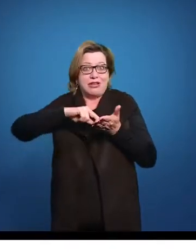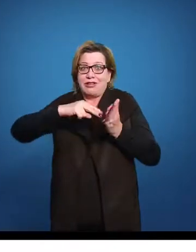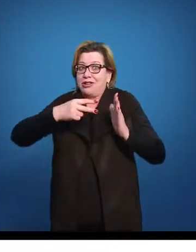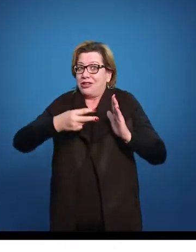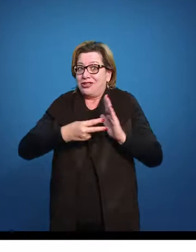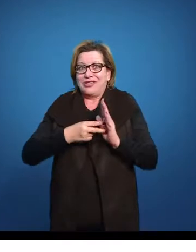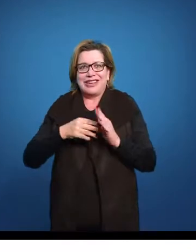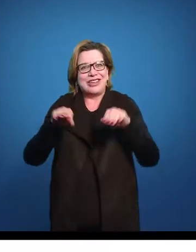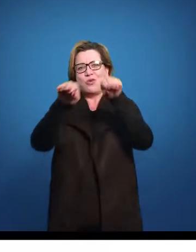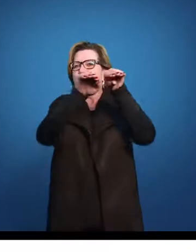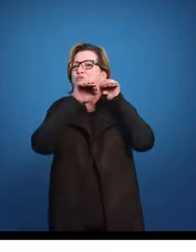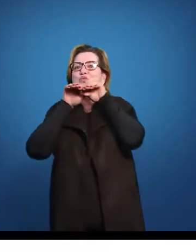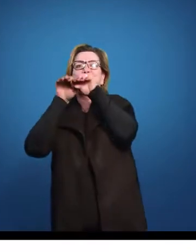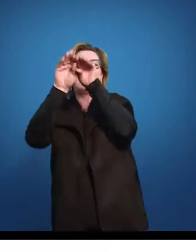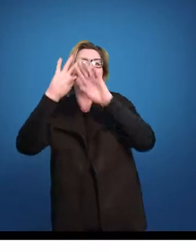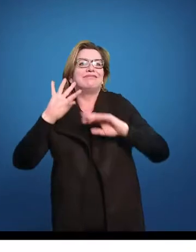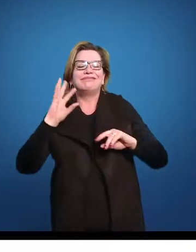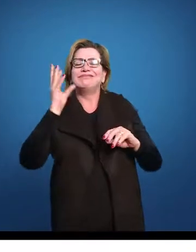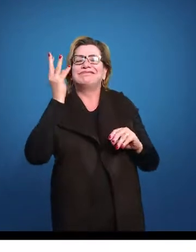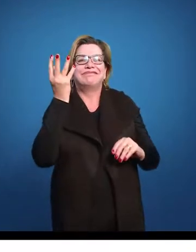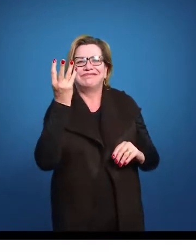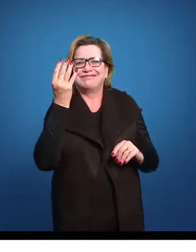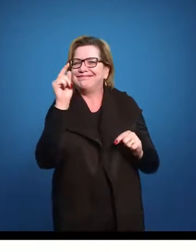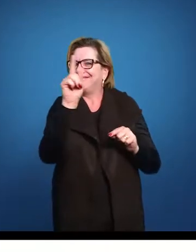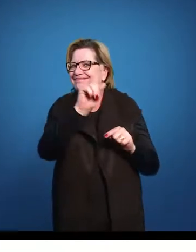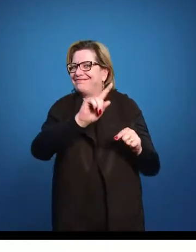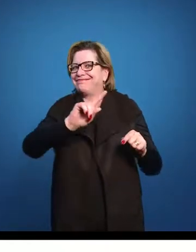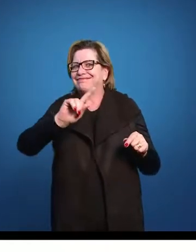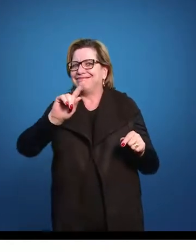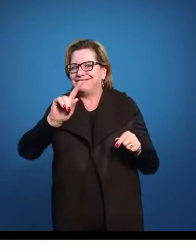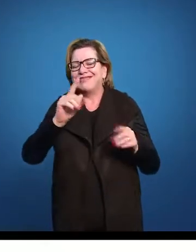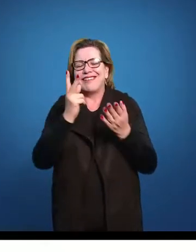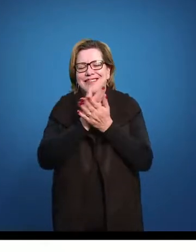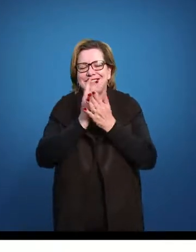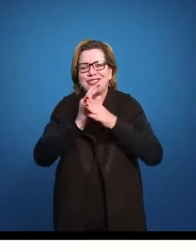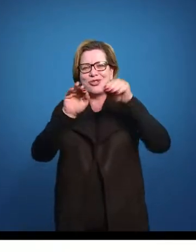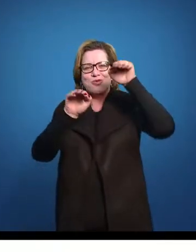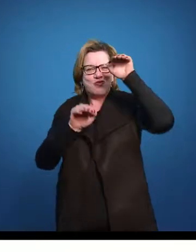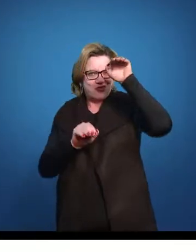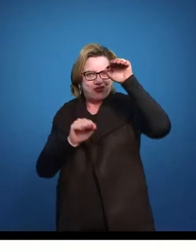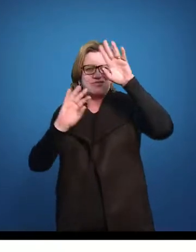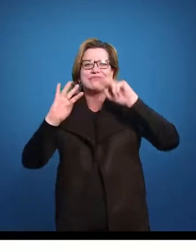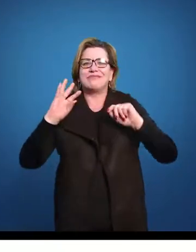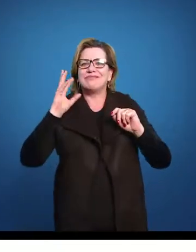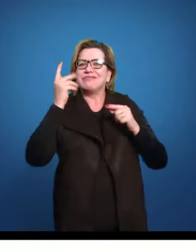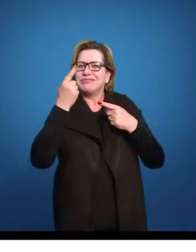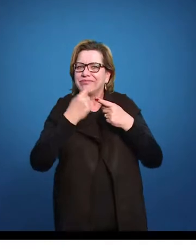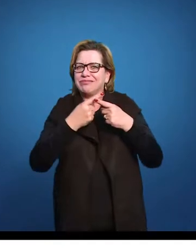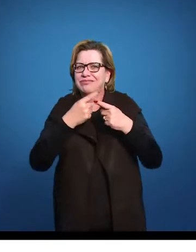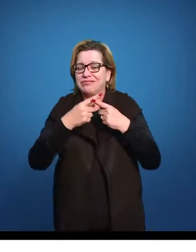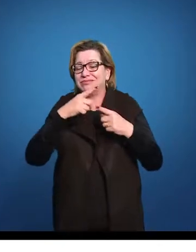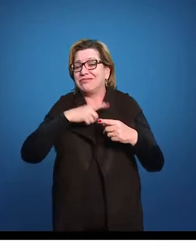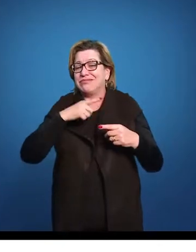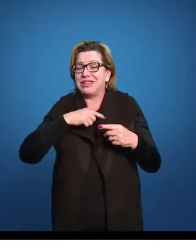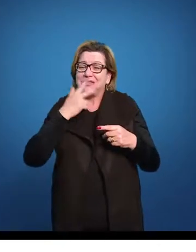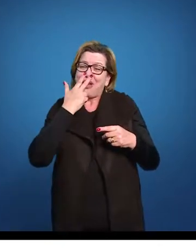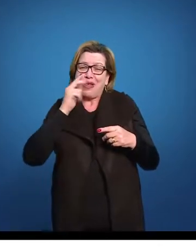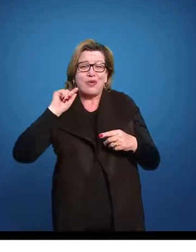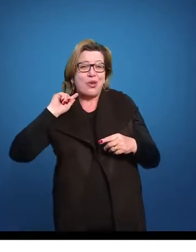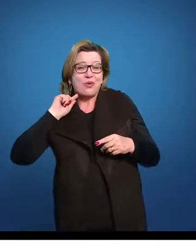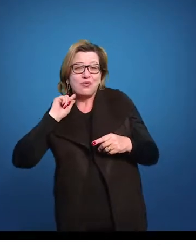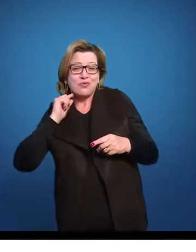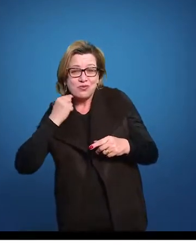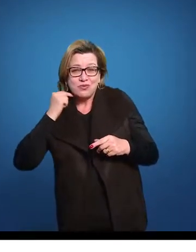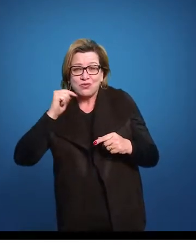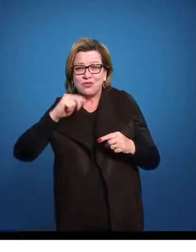desigualdades que existem, que existiam, tenham deixado de existir. Porque a gente tem uma grande mancha na nossa história, que é a questão da